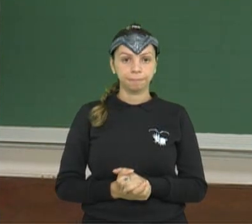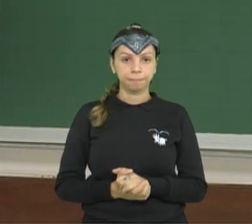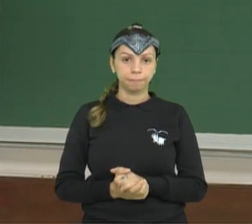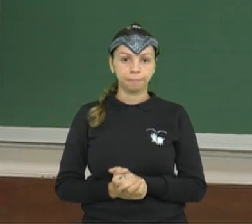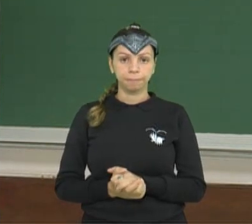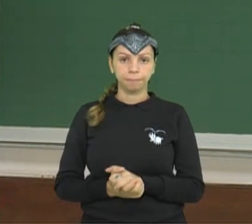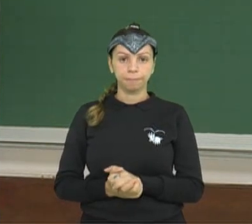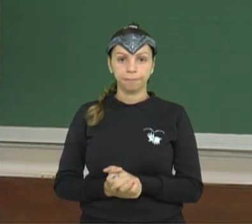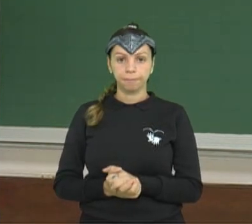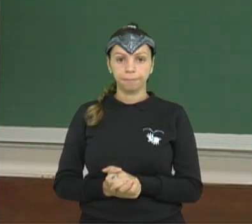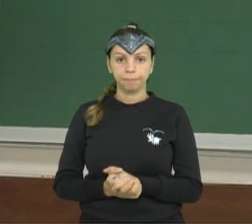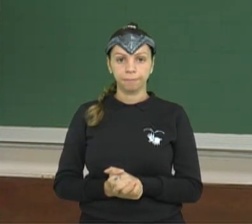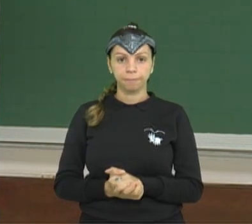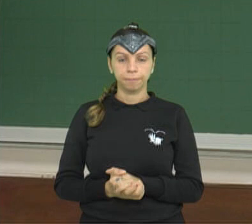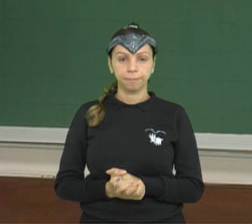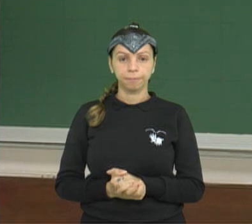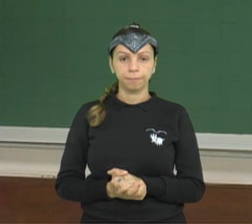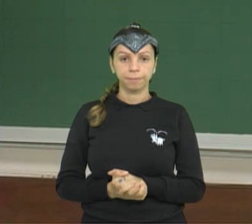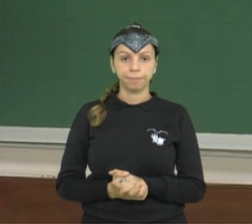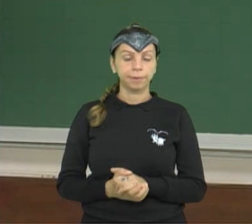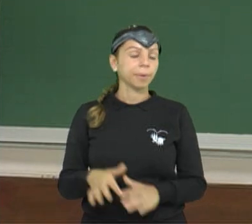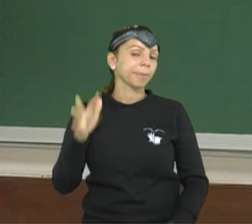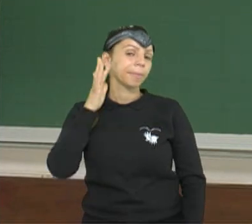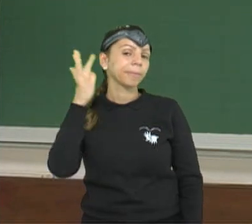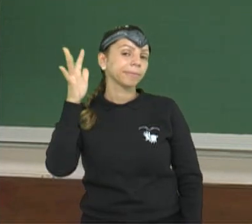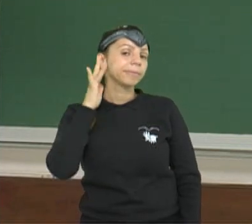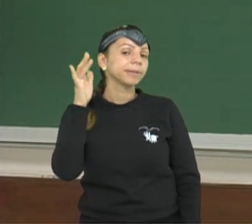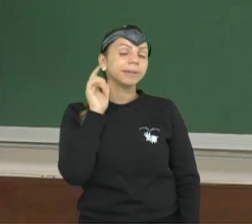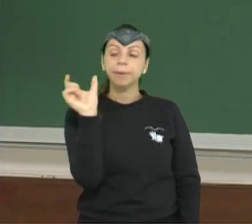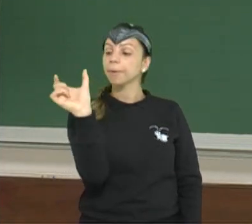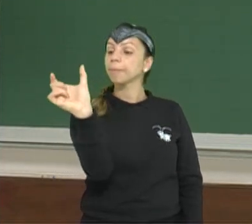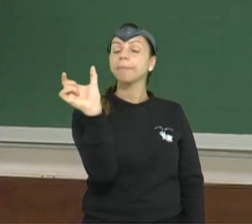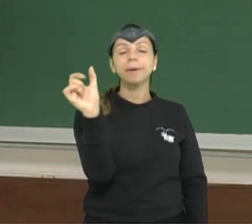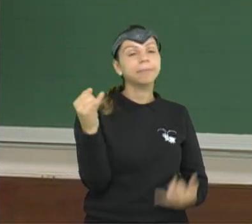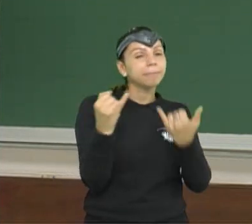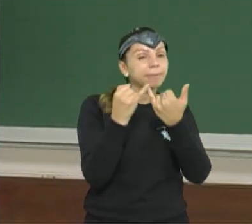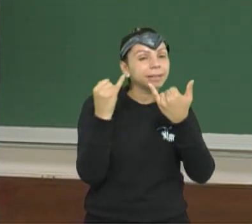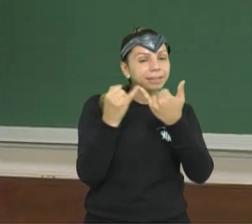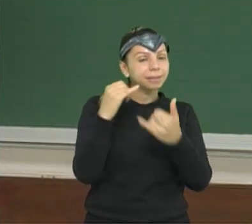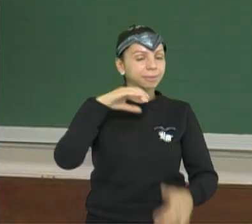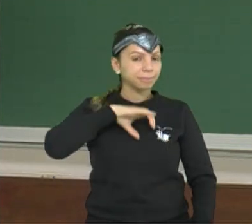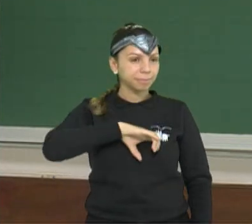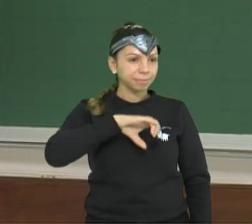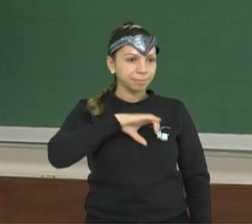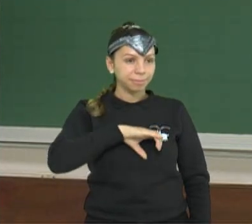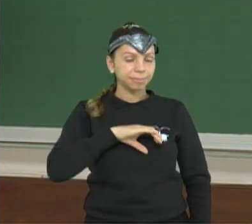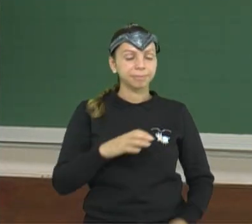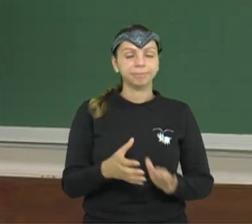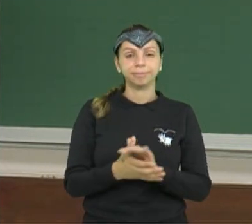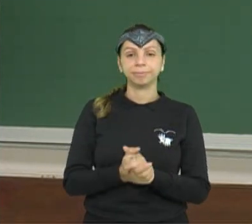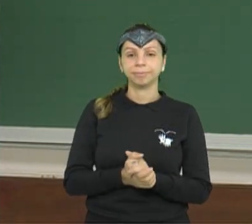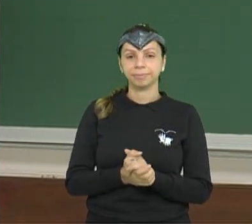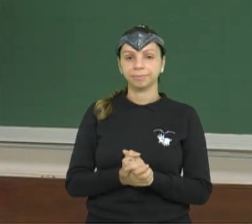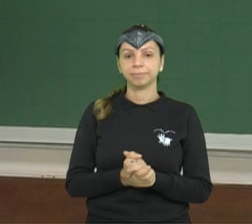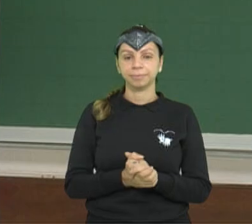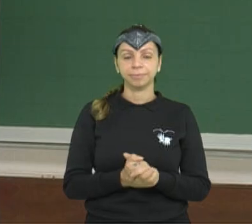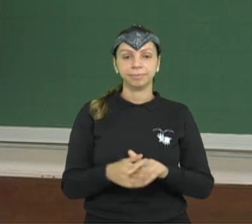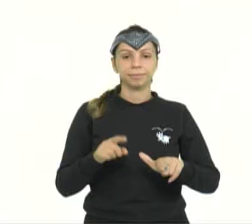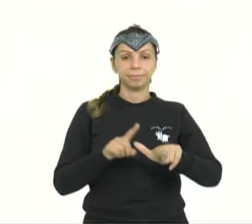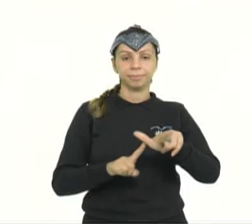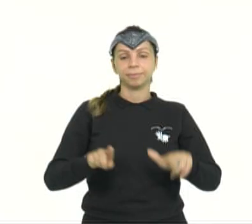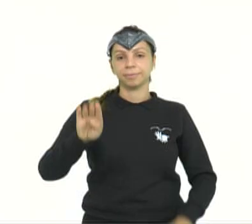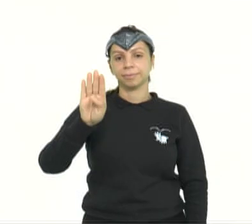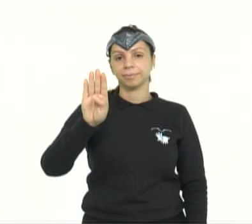or superhero? Pensa lá, olha lá, palavrinhas parecidas com o português, você vai acertar. Letra